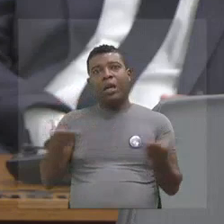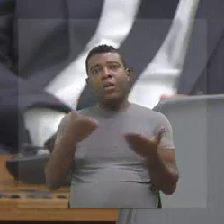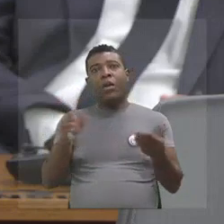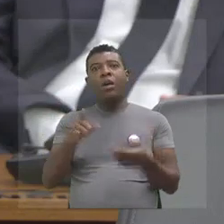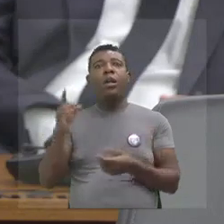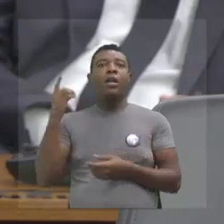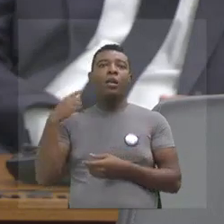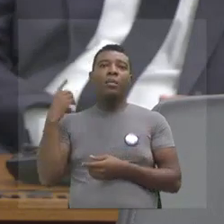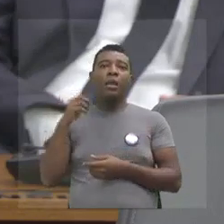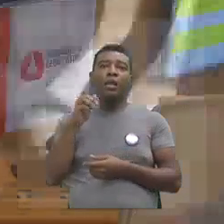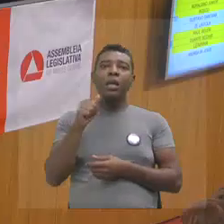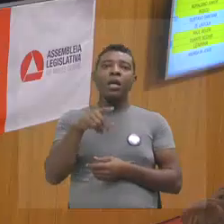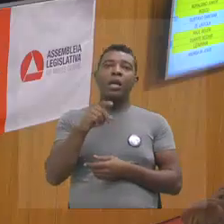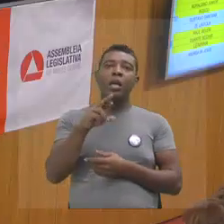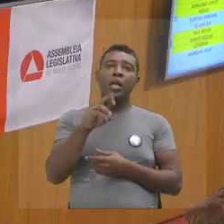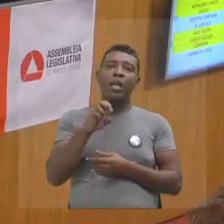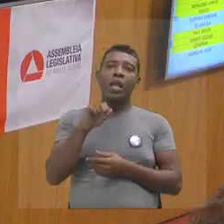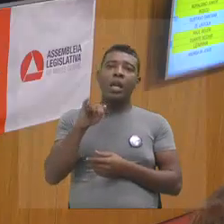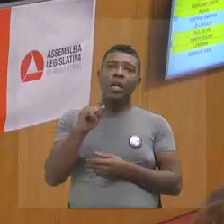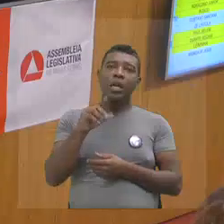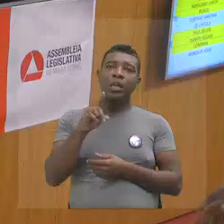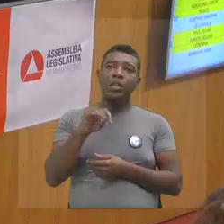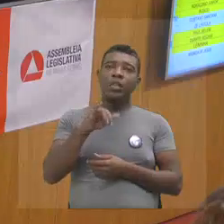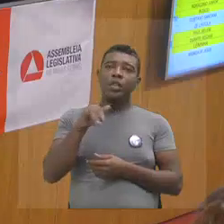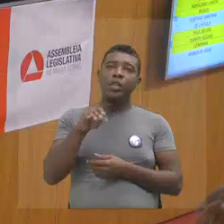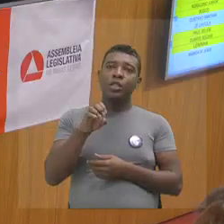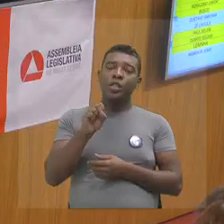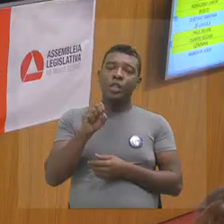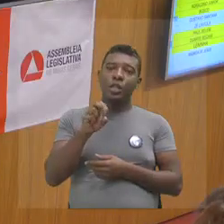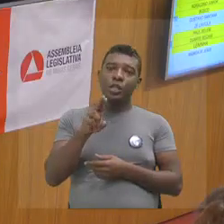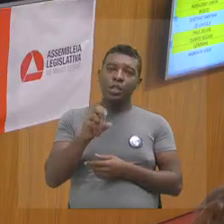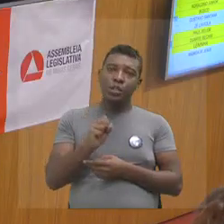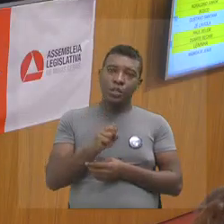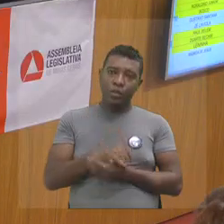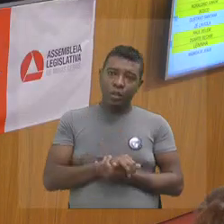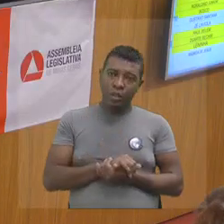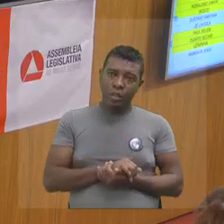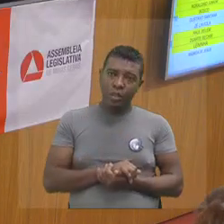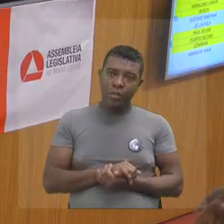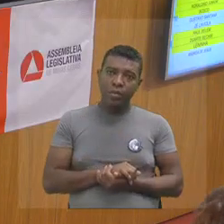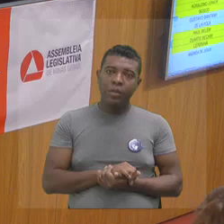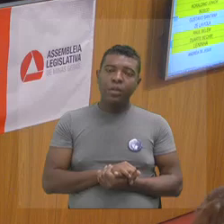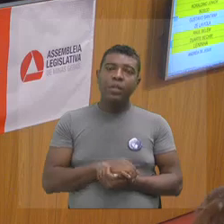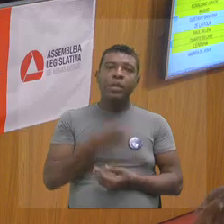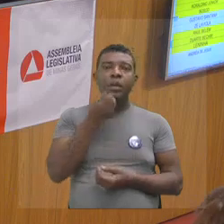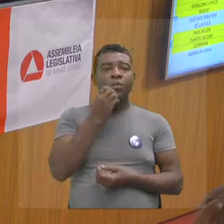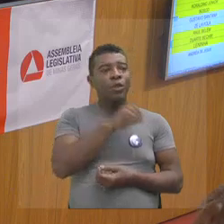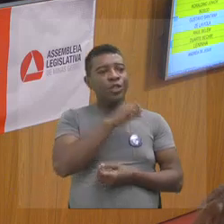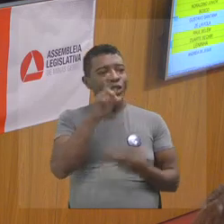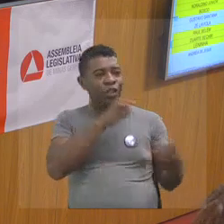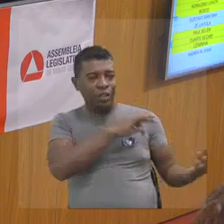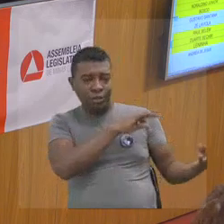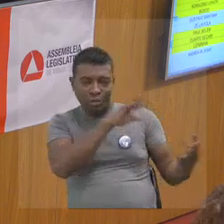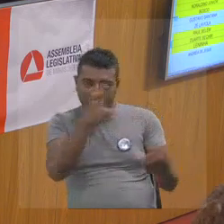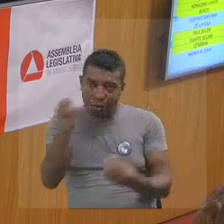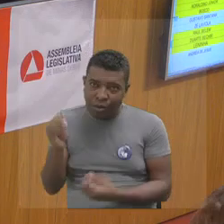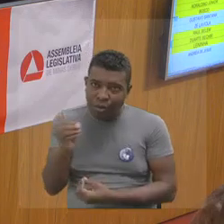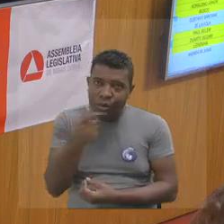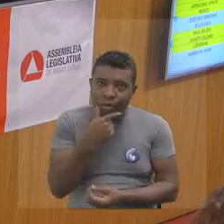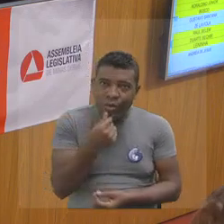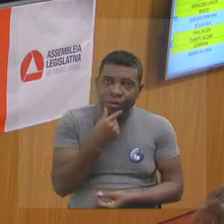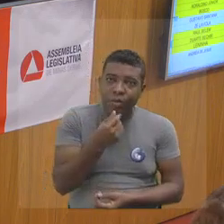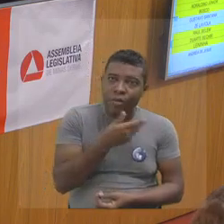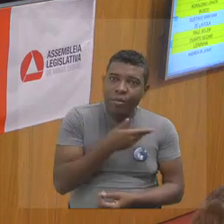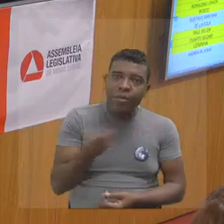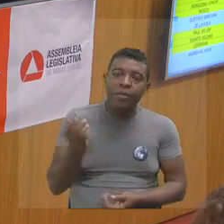Andreia de Jesus Bom dia para todos deputados deputados deputados estão aqui né